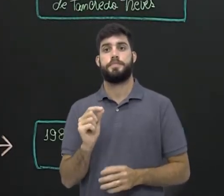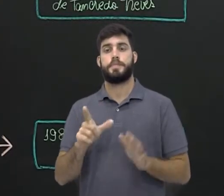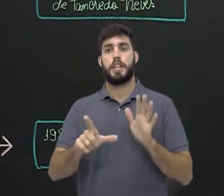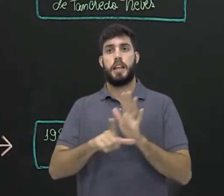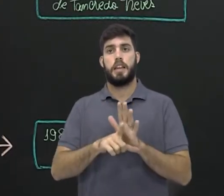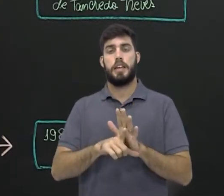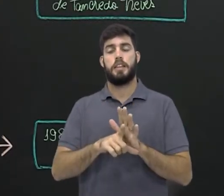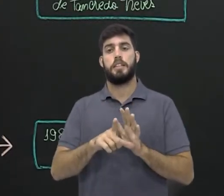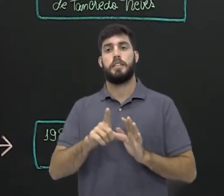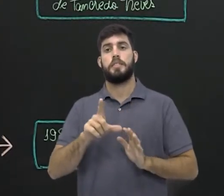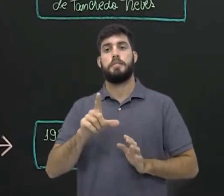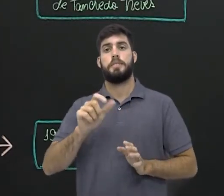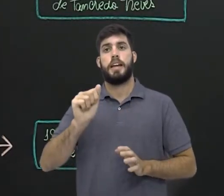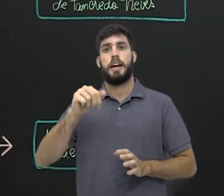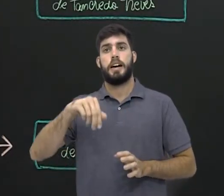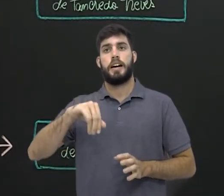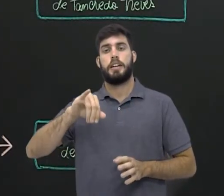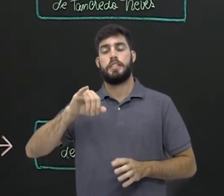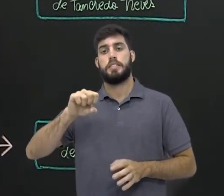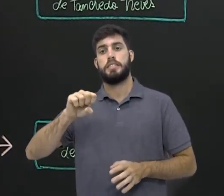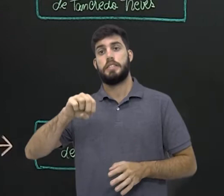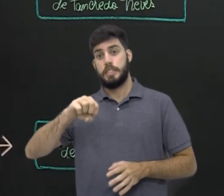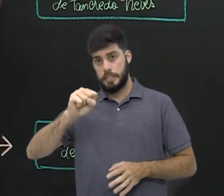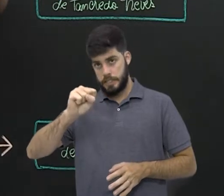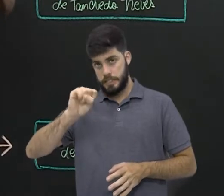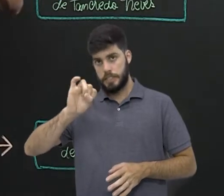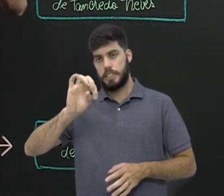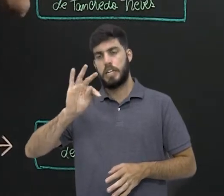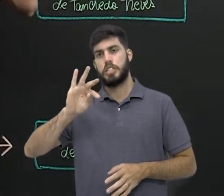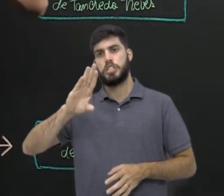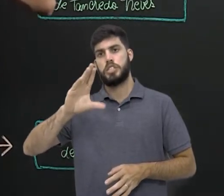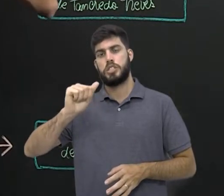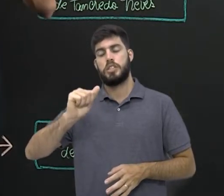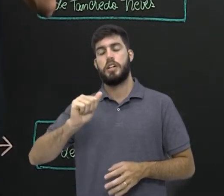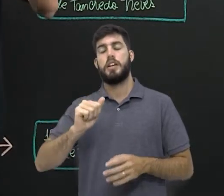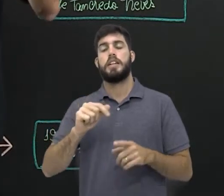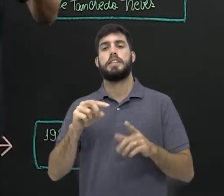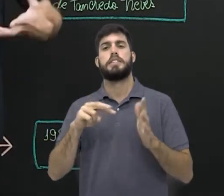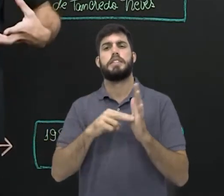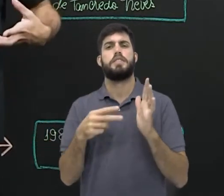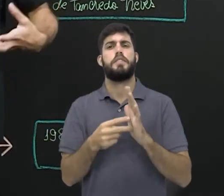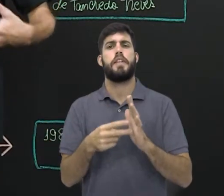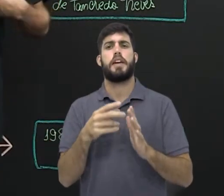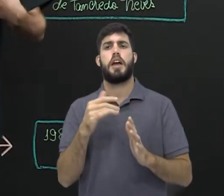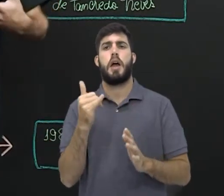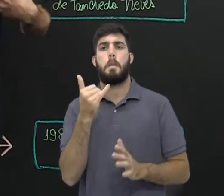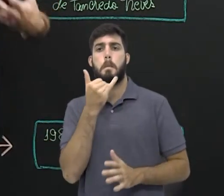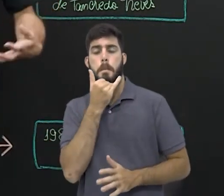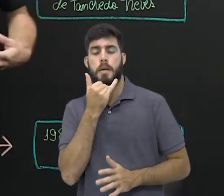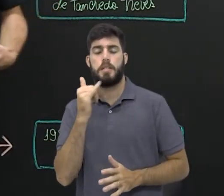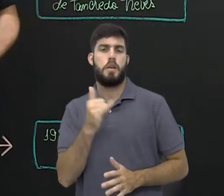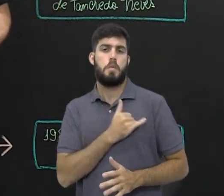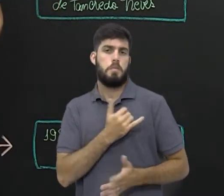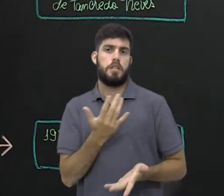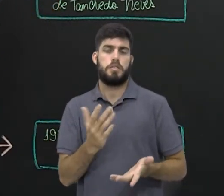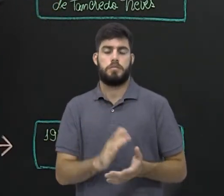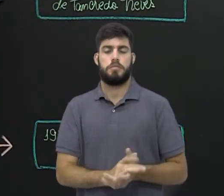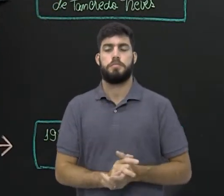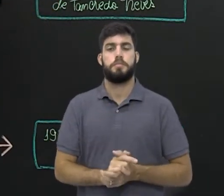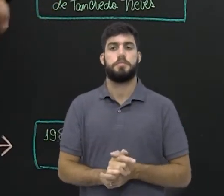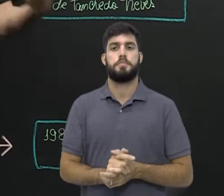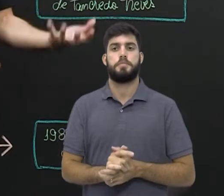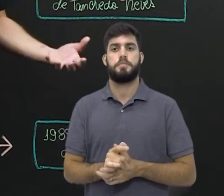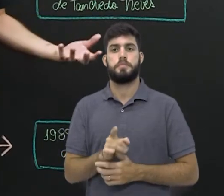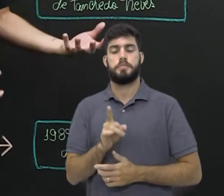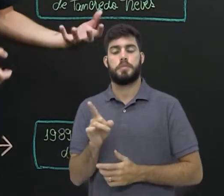de Anistia. Anistia é uma outra palavra para perdão. Então começou a se discutir no Congresso Nacional, com